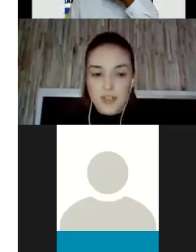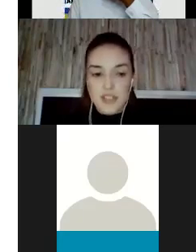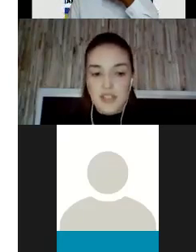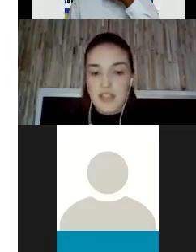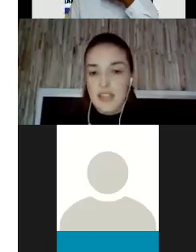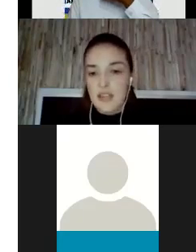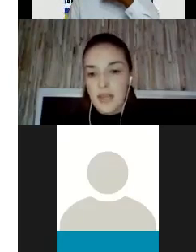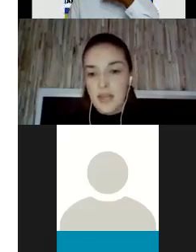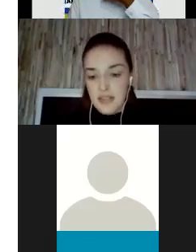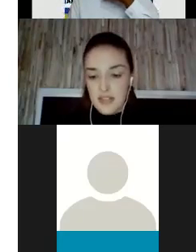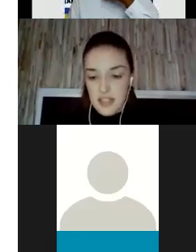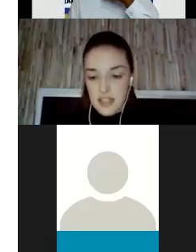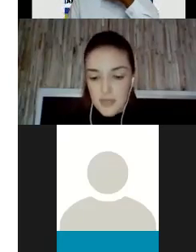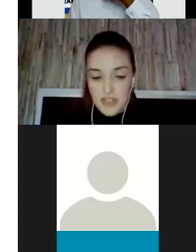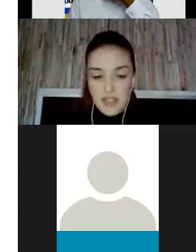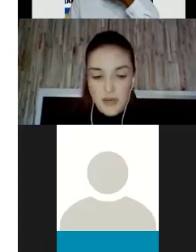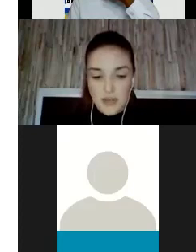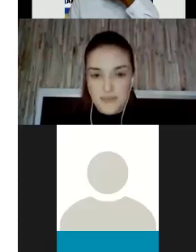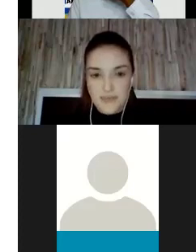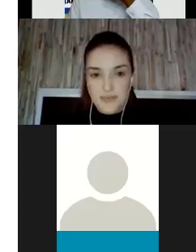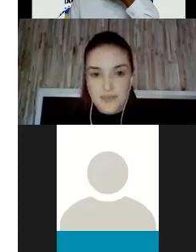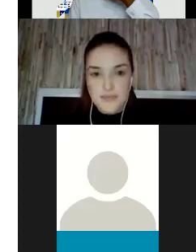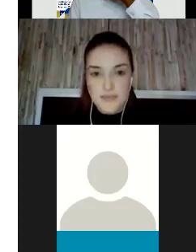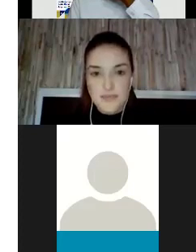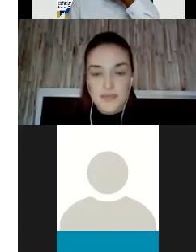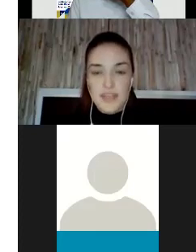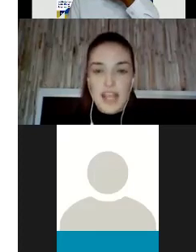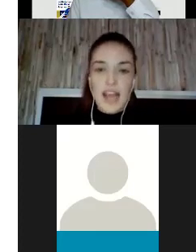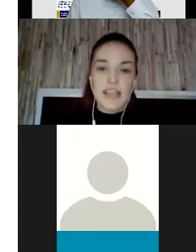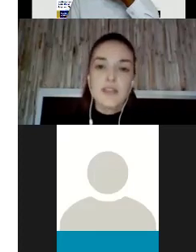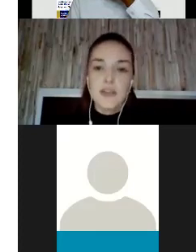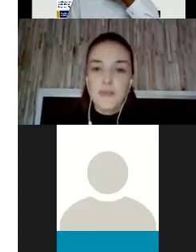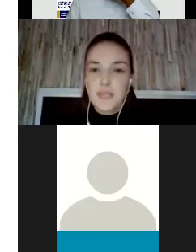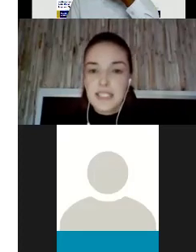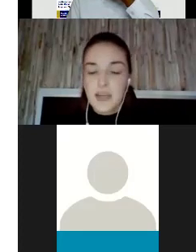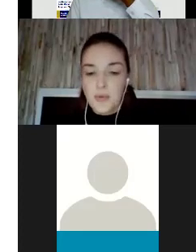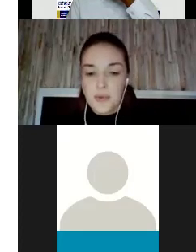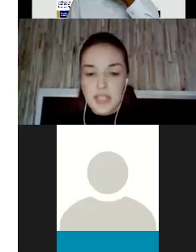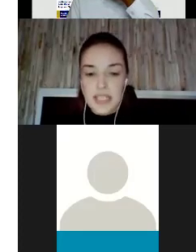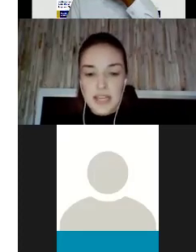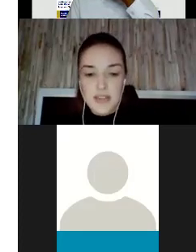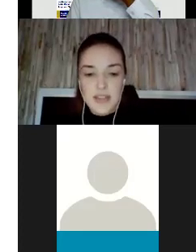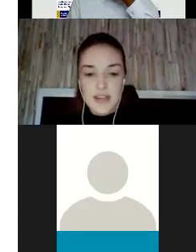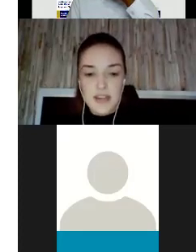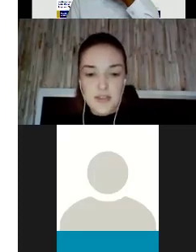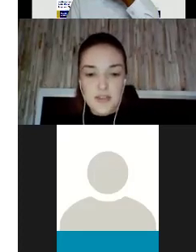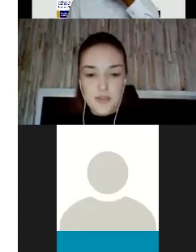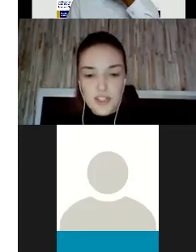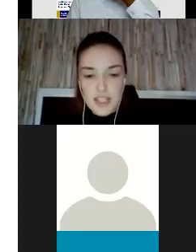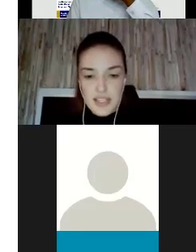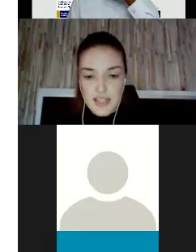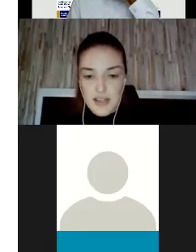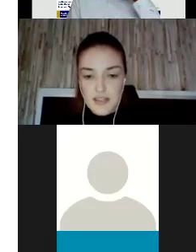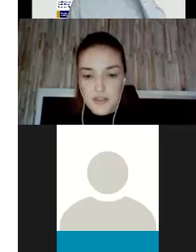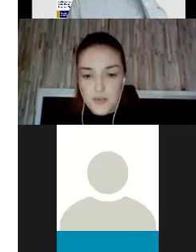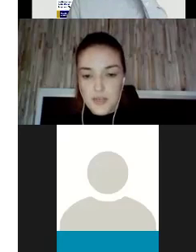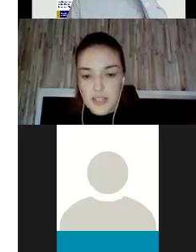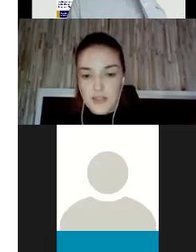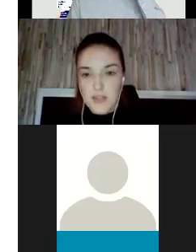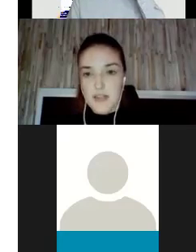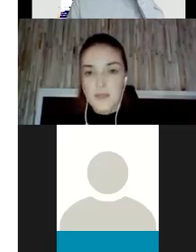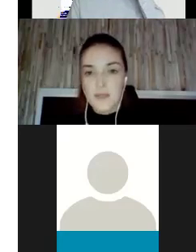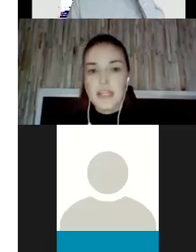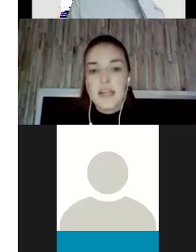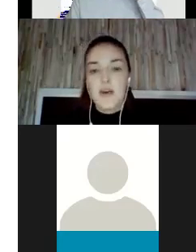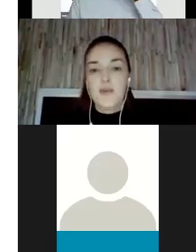plataforma costeira e também de delta. Aqui eu tenho um exemplo do norte da Inglaterra, aqui